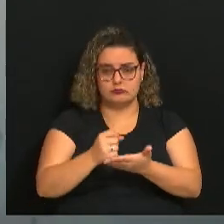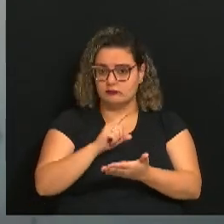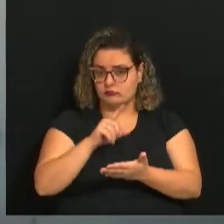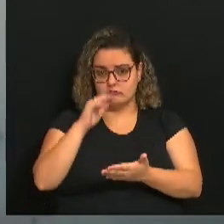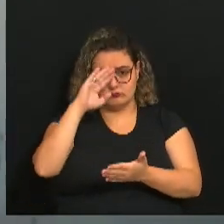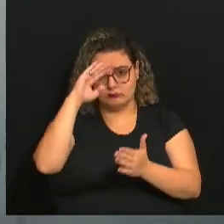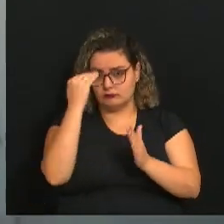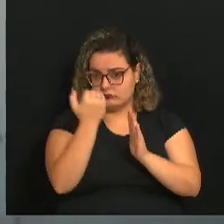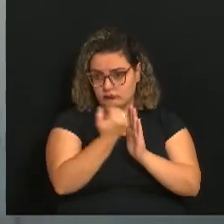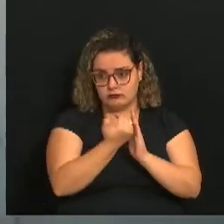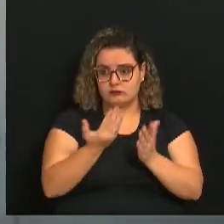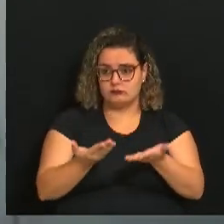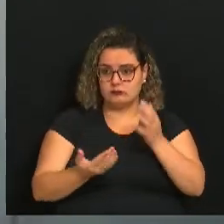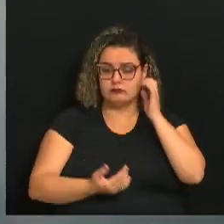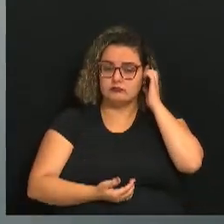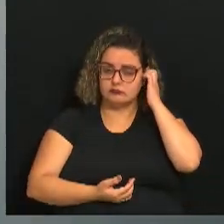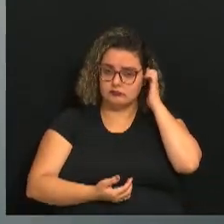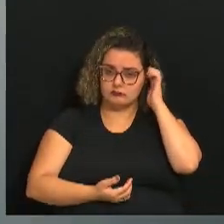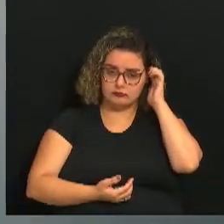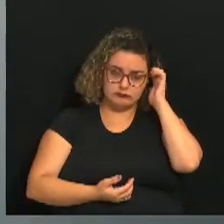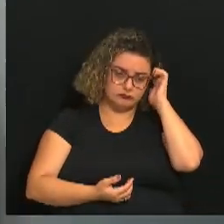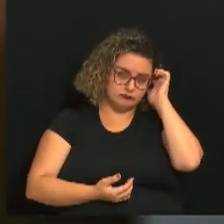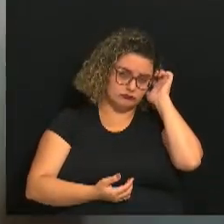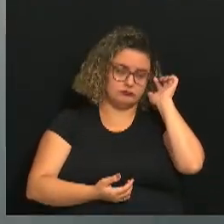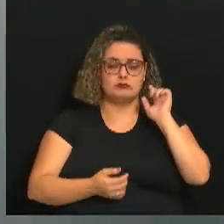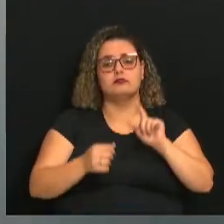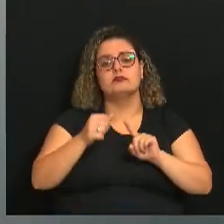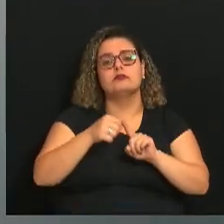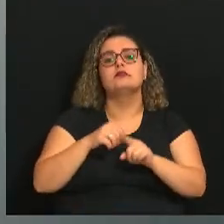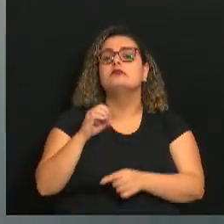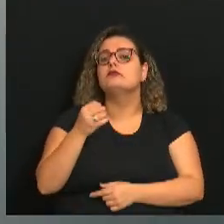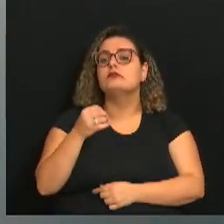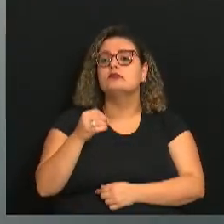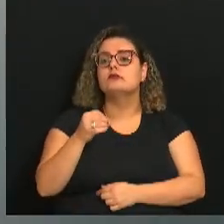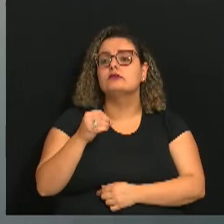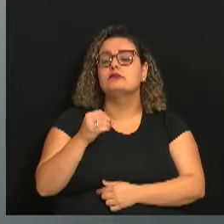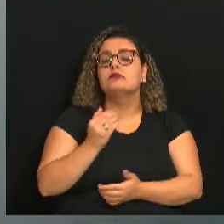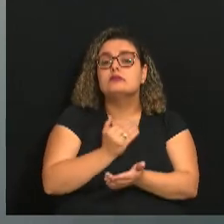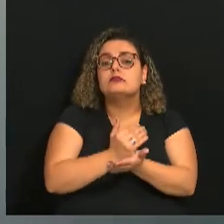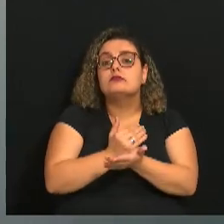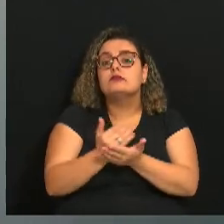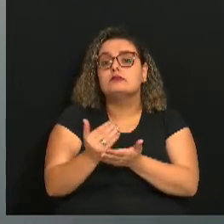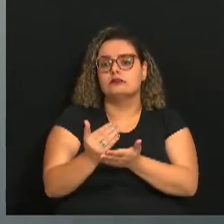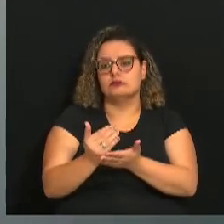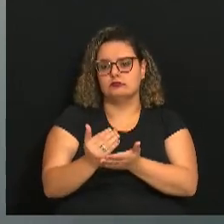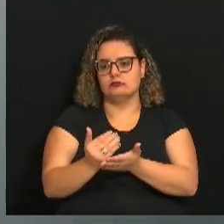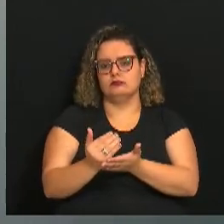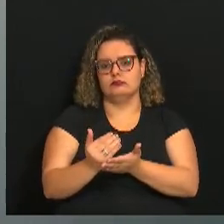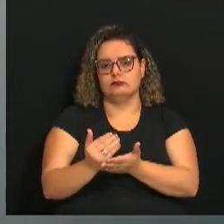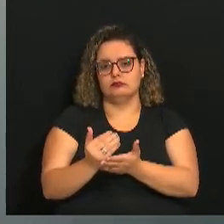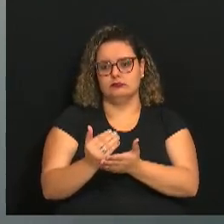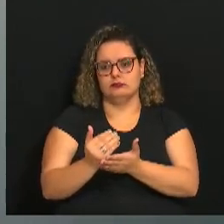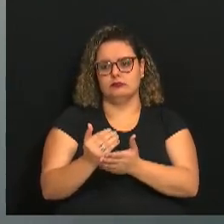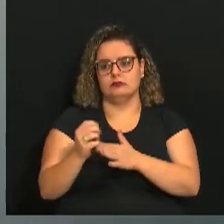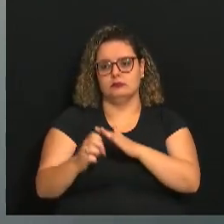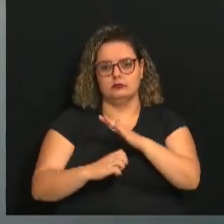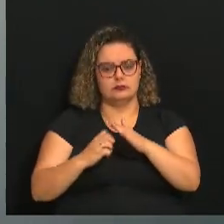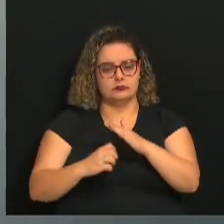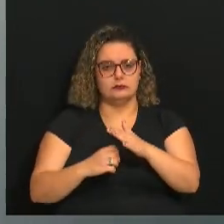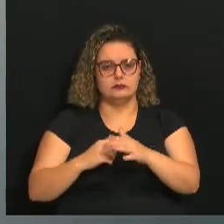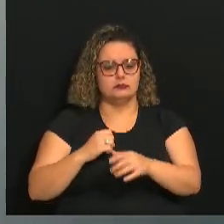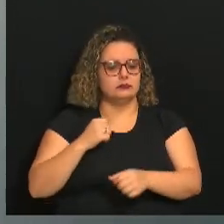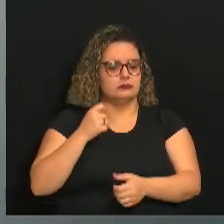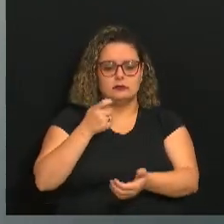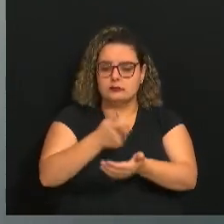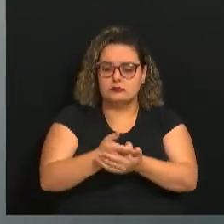um contrato relativamente novo. Ela não cumpriu nem um quinto, que são 5 anos, e que é anual, vai ser renovado